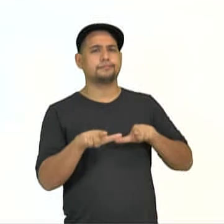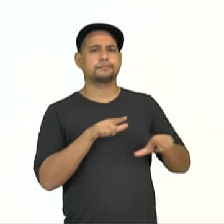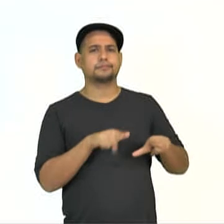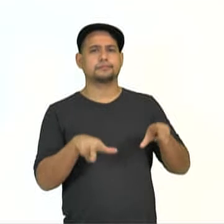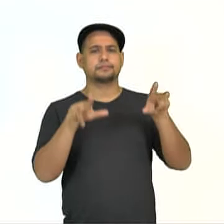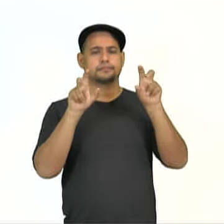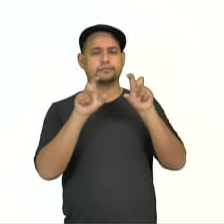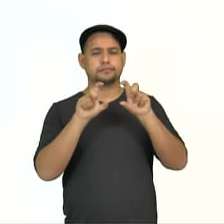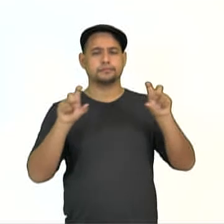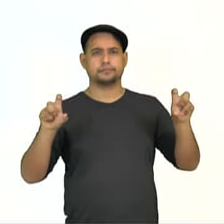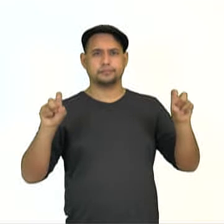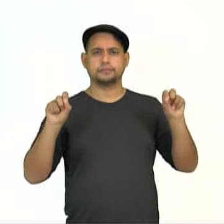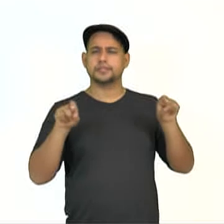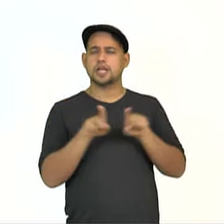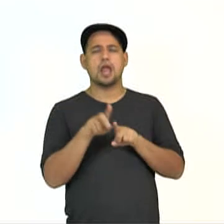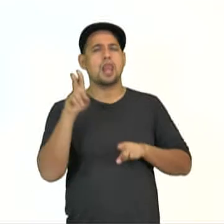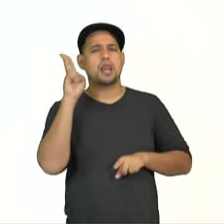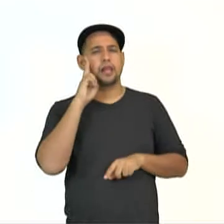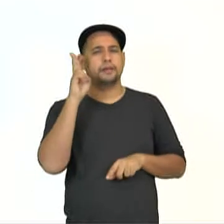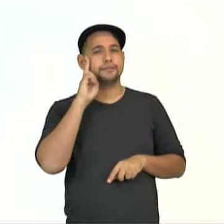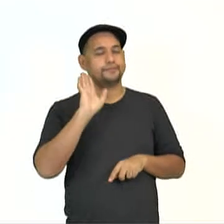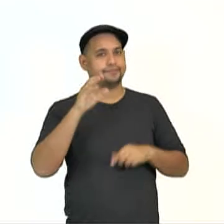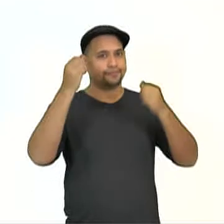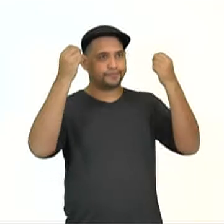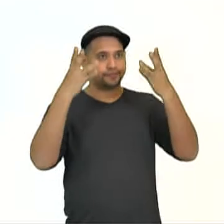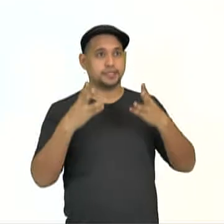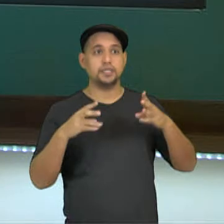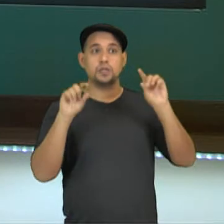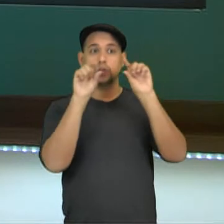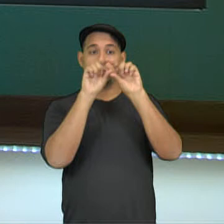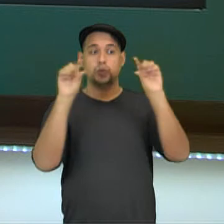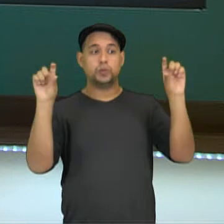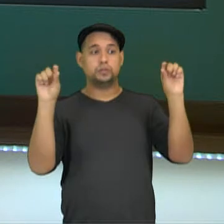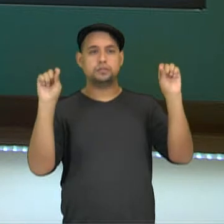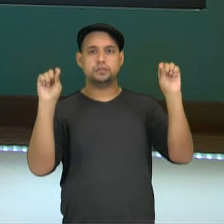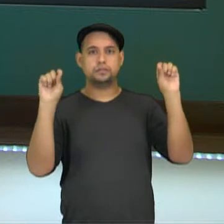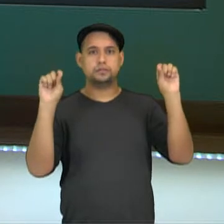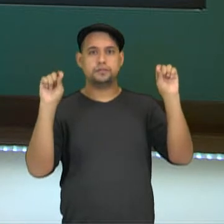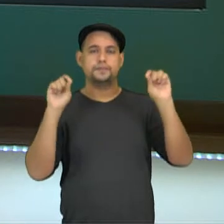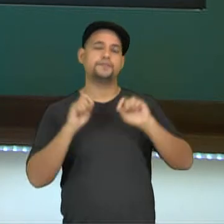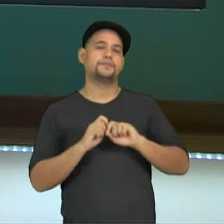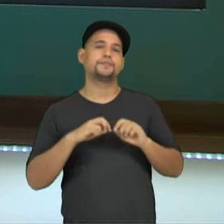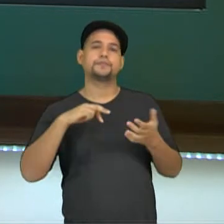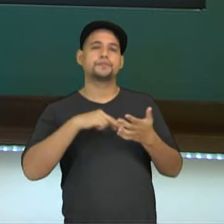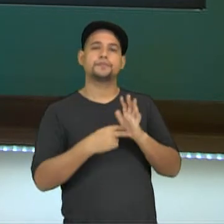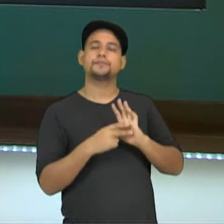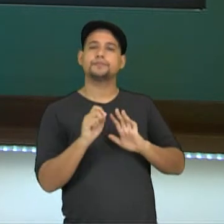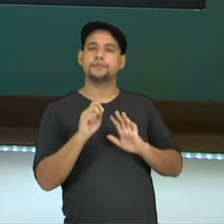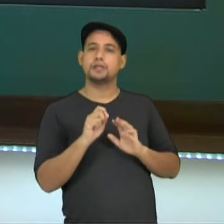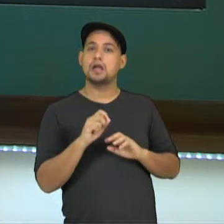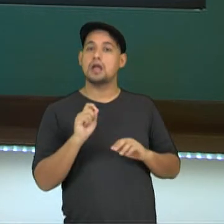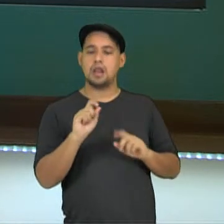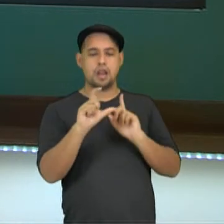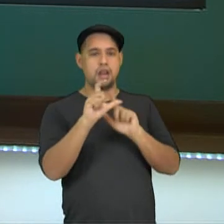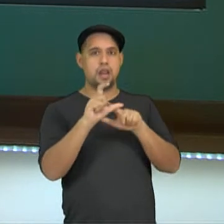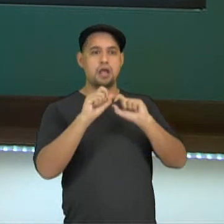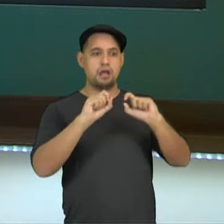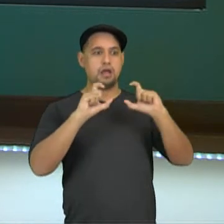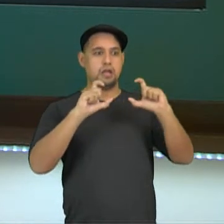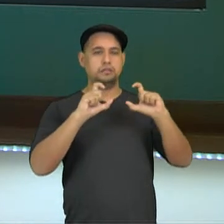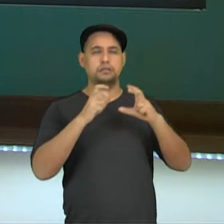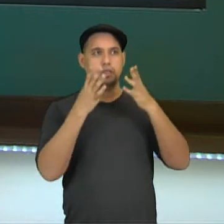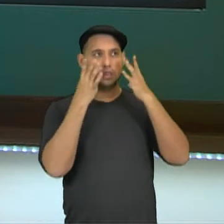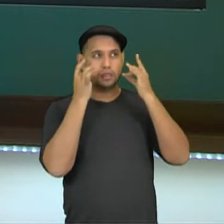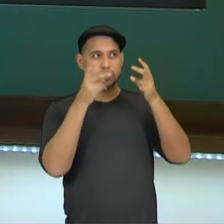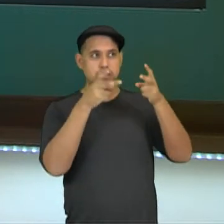ou manchete. Lembra que eu falei para vocês que o título é geralmente em linhas maiores, que chama